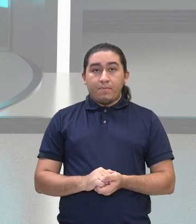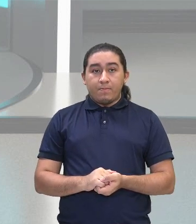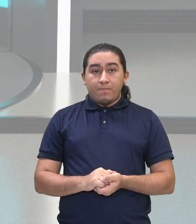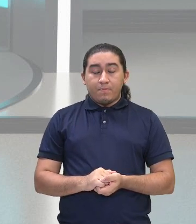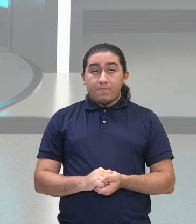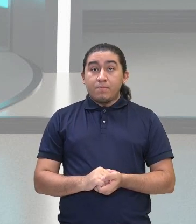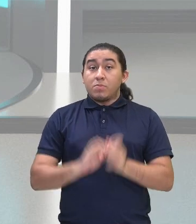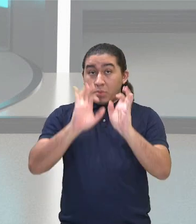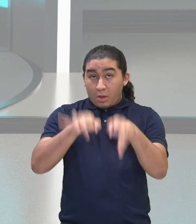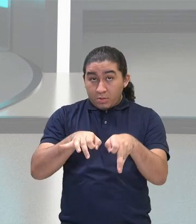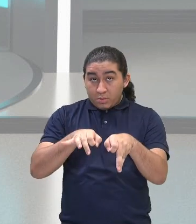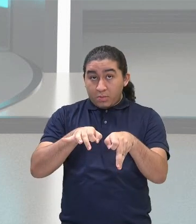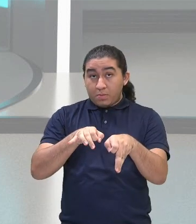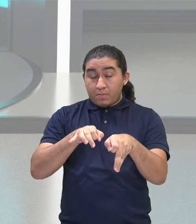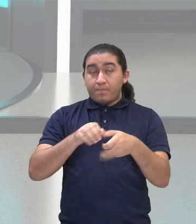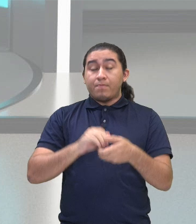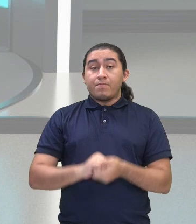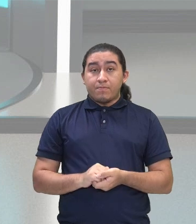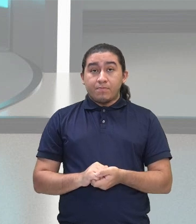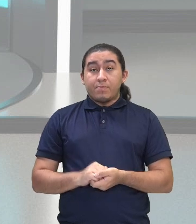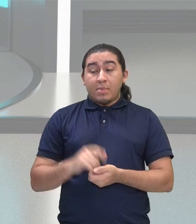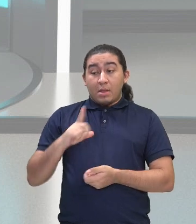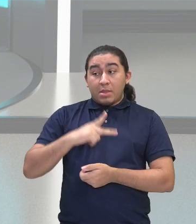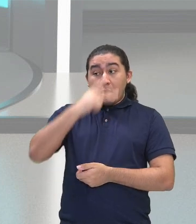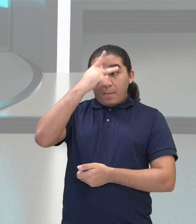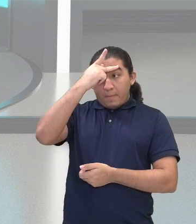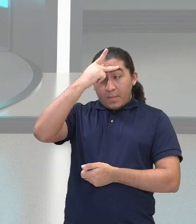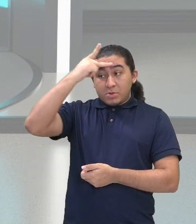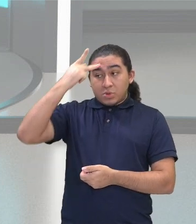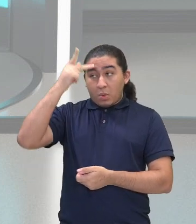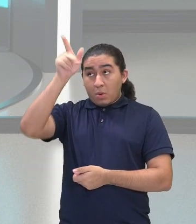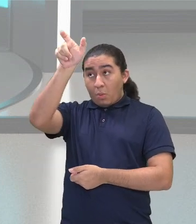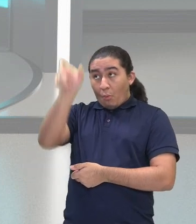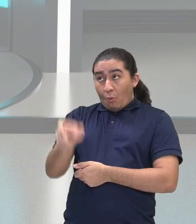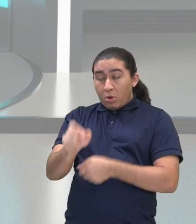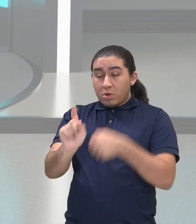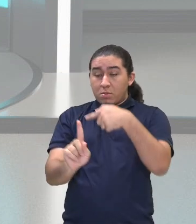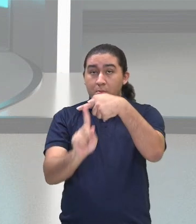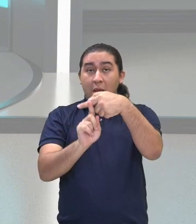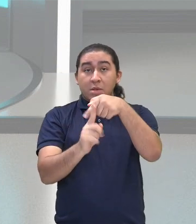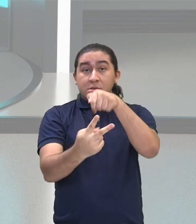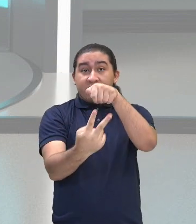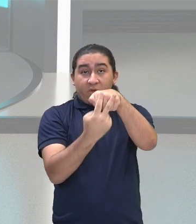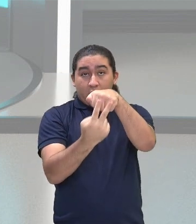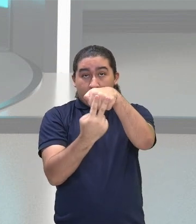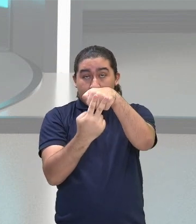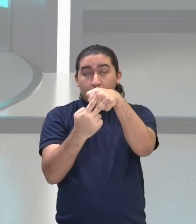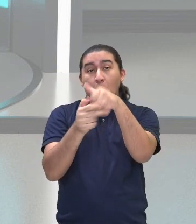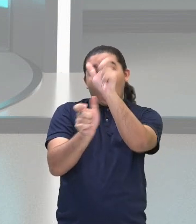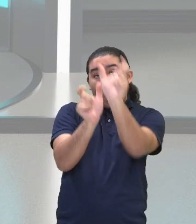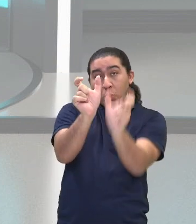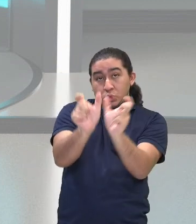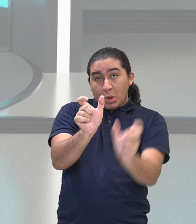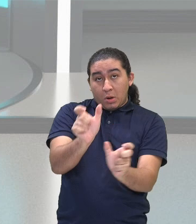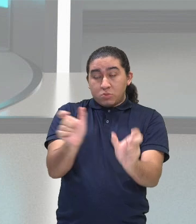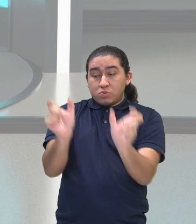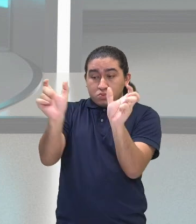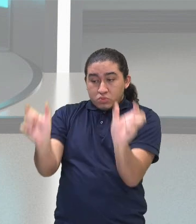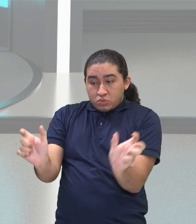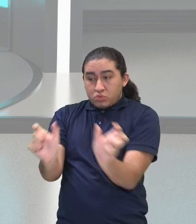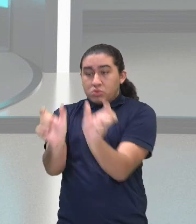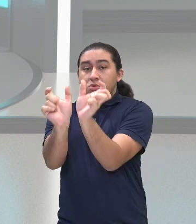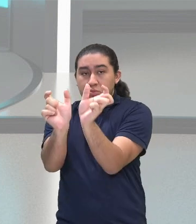Ok? Então, o verbo pretérito mais que perfeito está em desuso dessa forma, mas